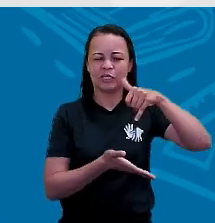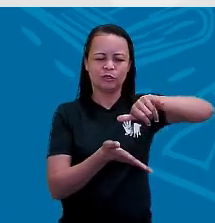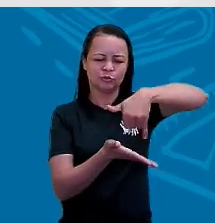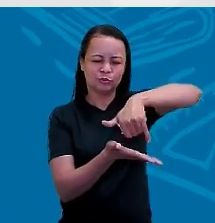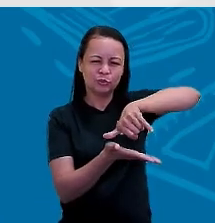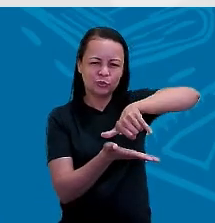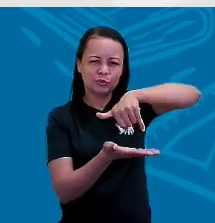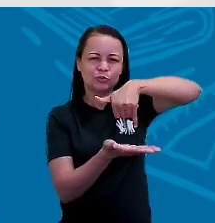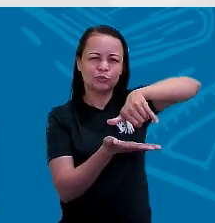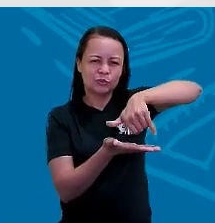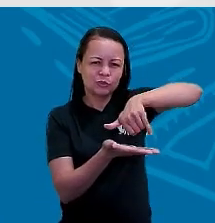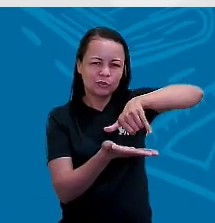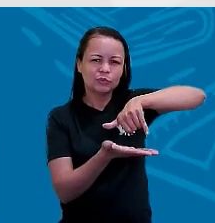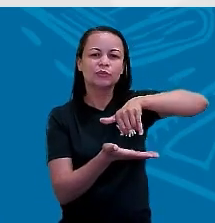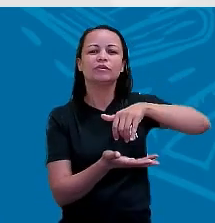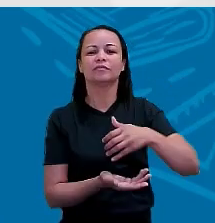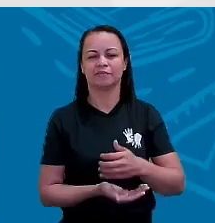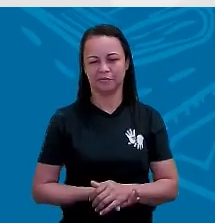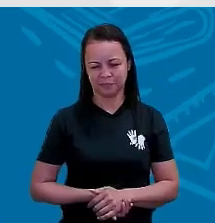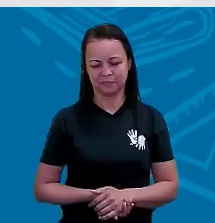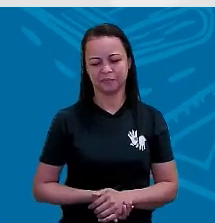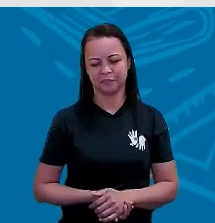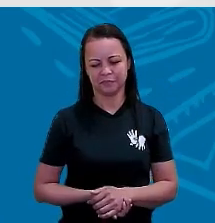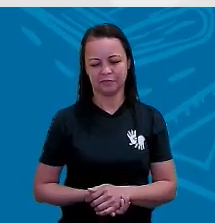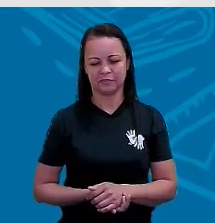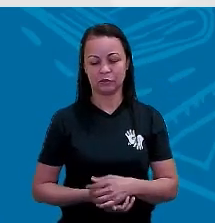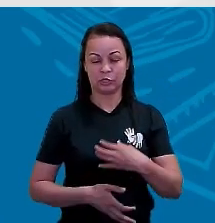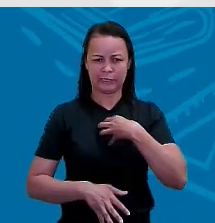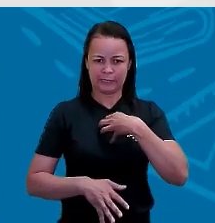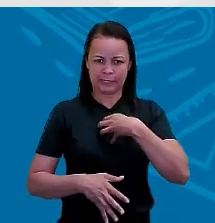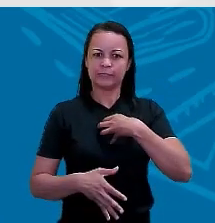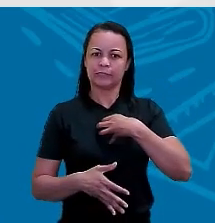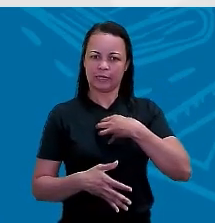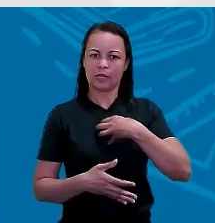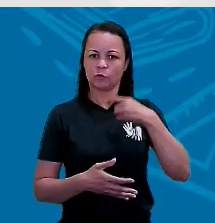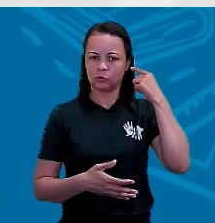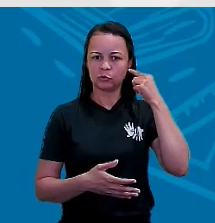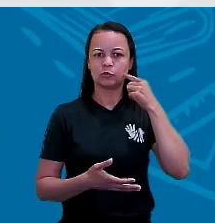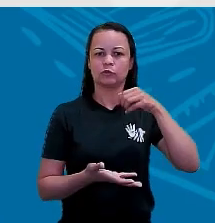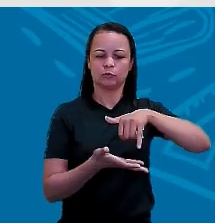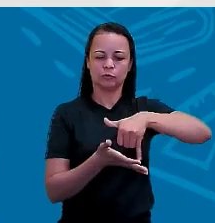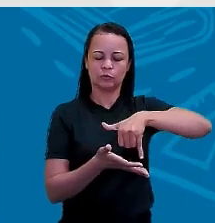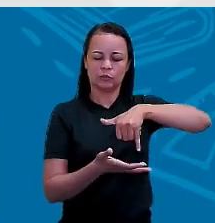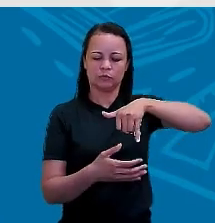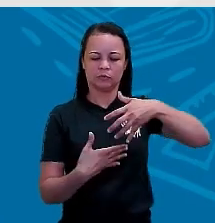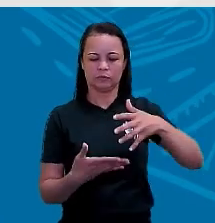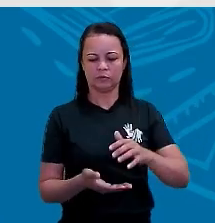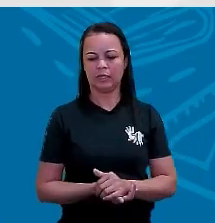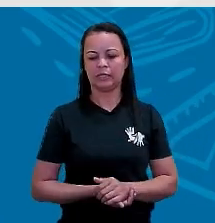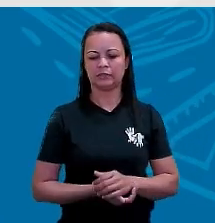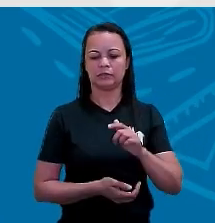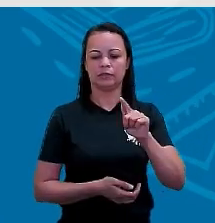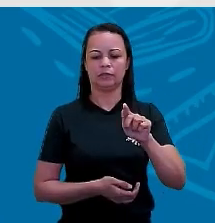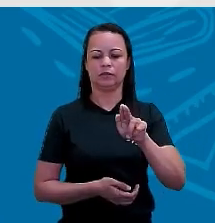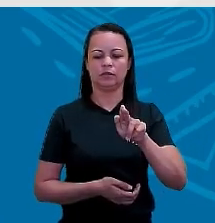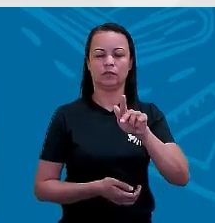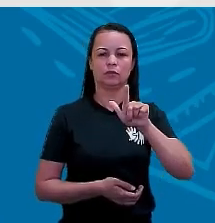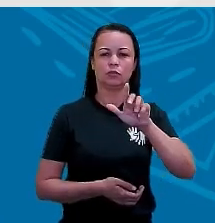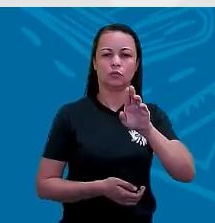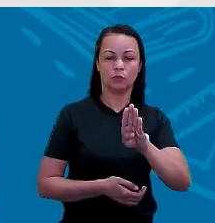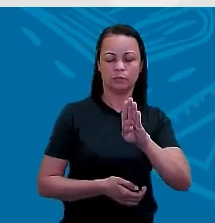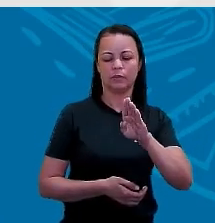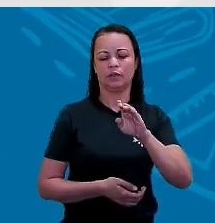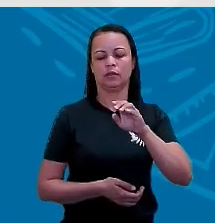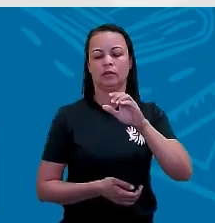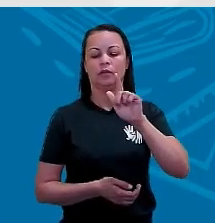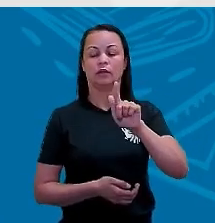telefone, não é? É o som do telefone. Esse outro aqui, ó, glu, glu. Esse som é de quê? Que tá lá em cima de